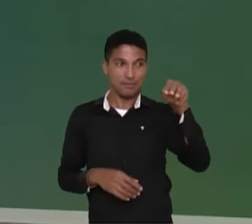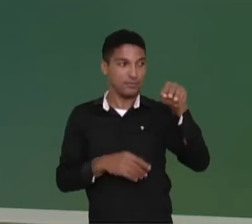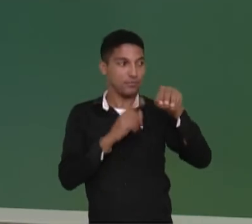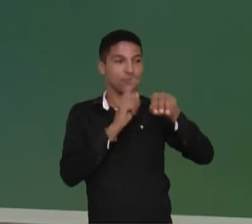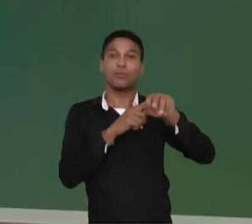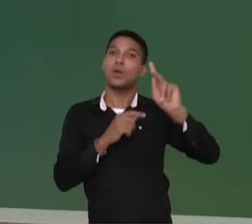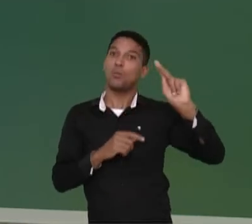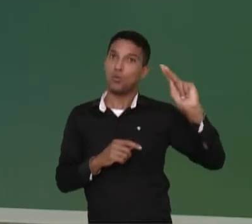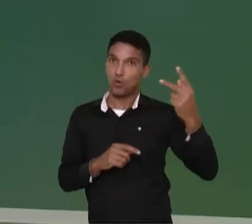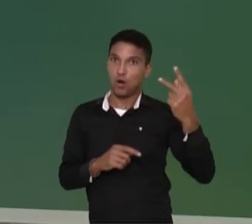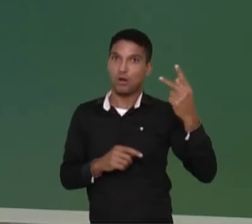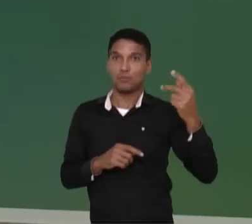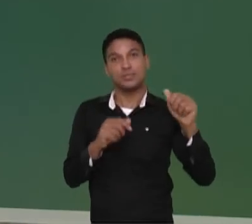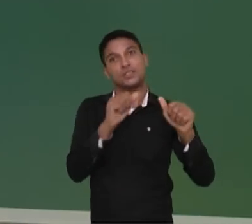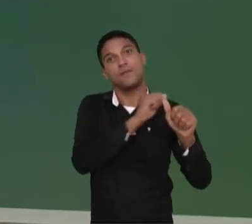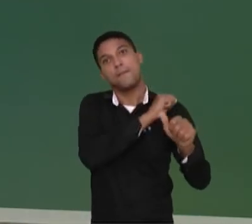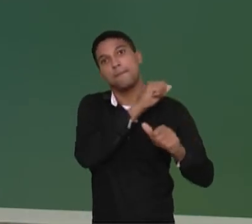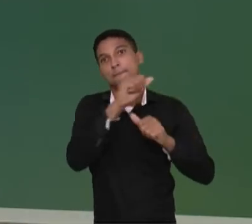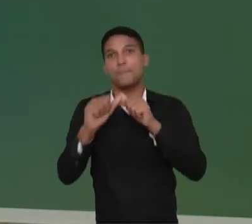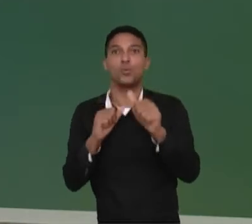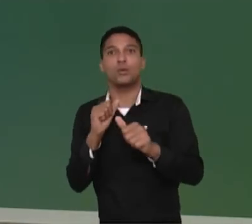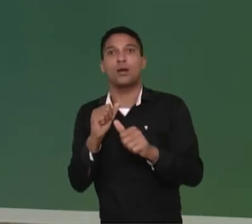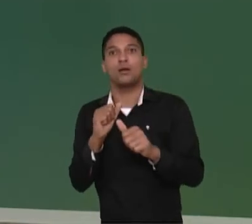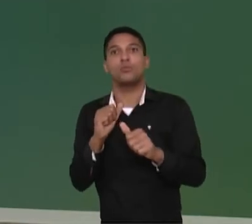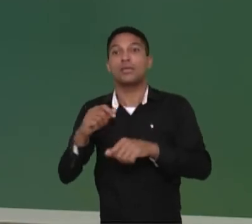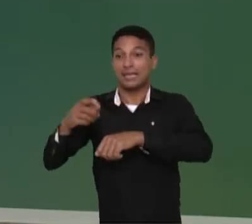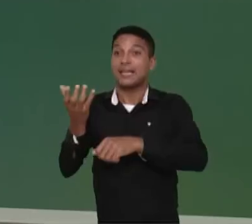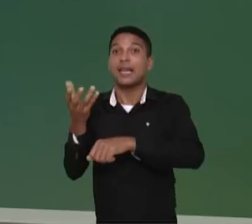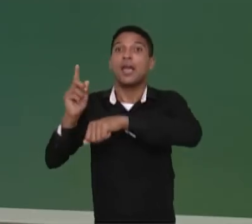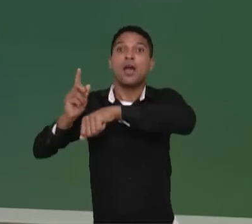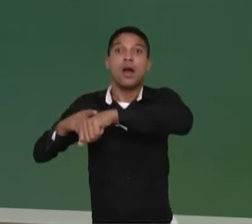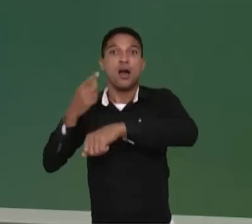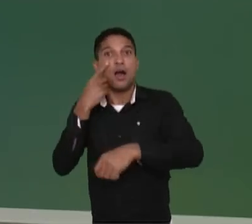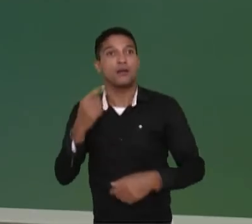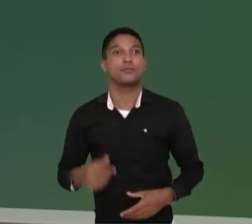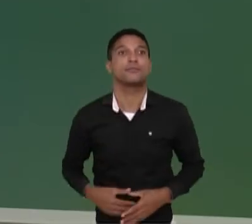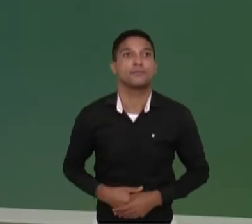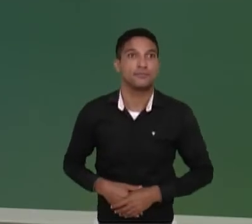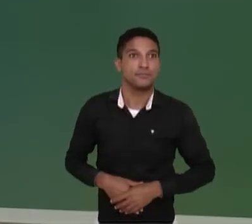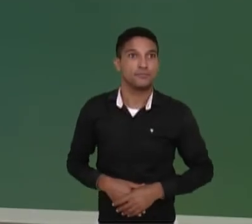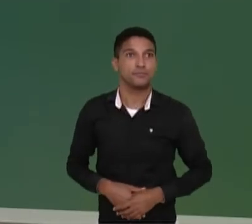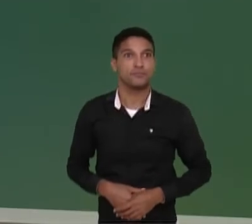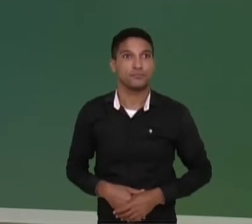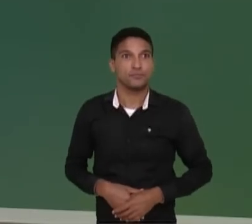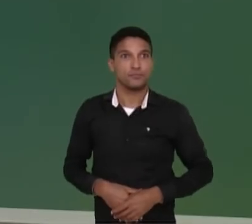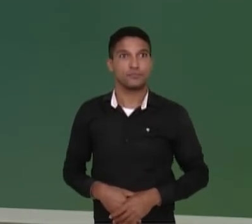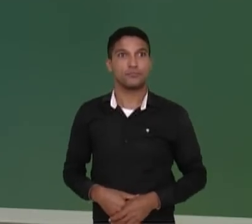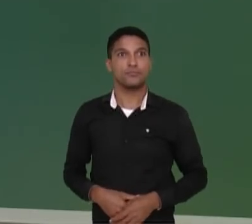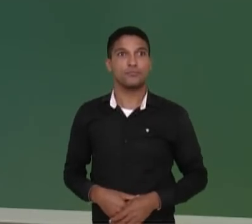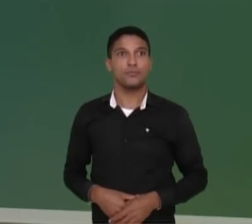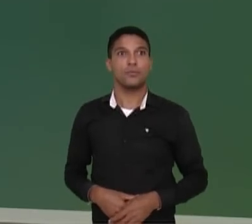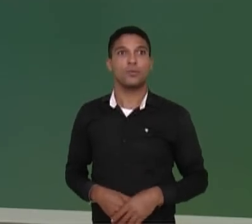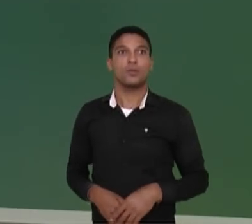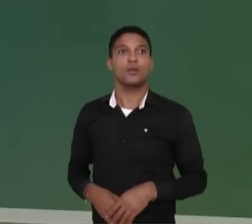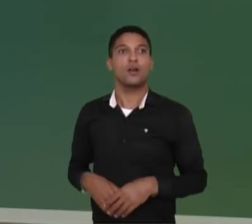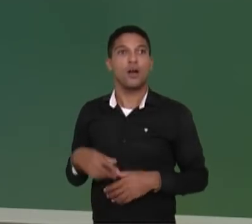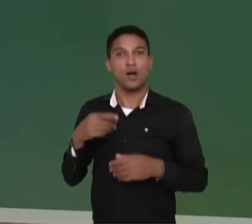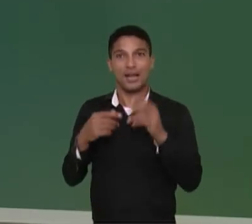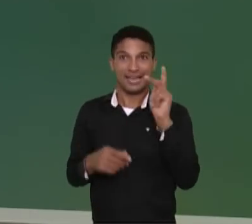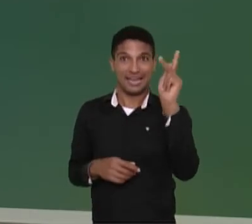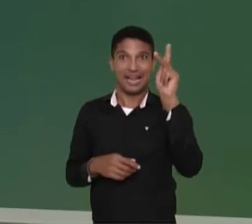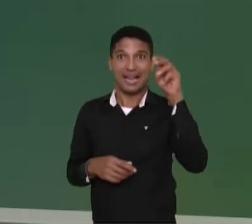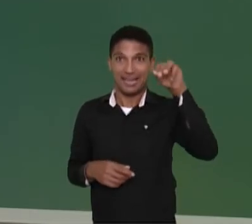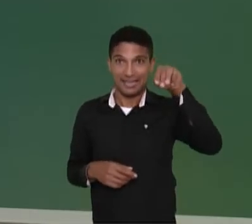eu vou converter em decimal, tá, gente? Para trabalhar ali com 28. Então vai ficar